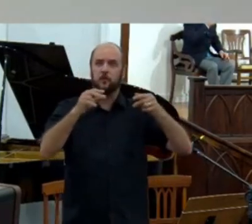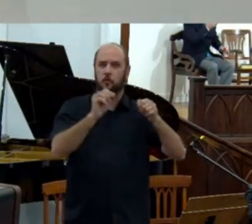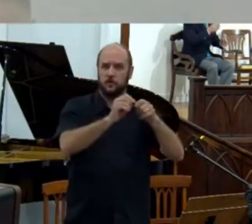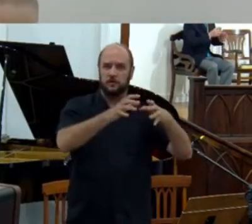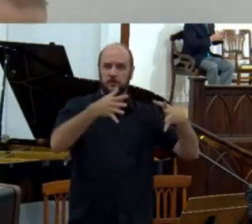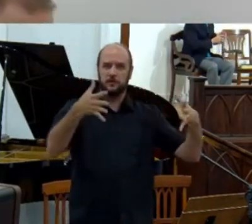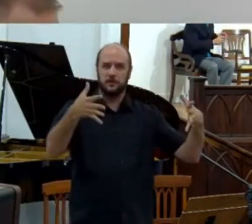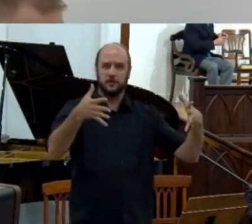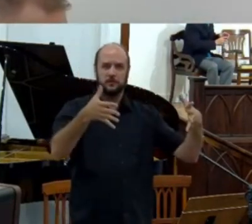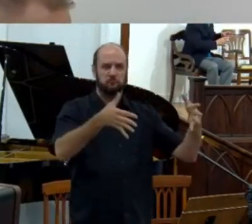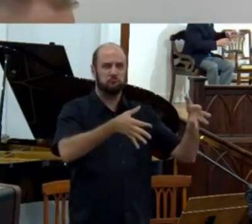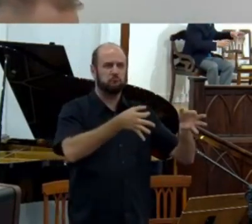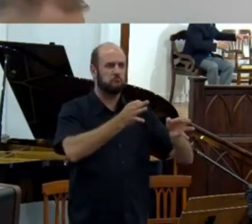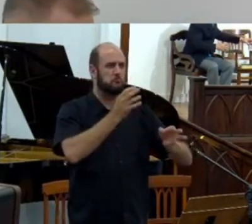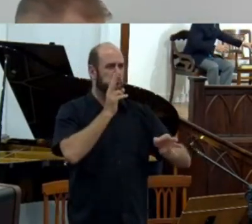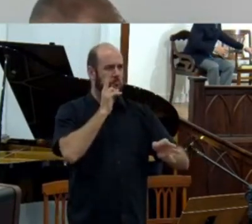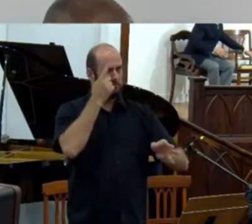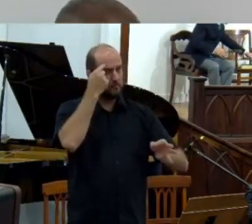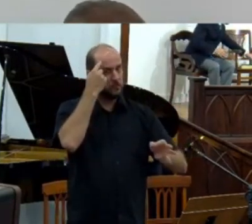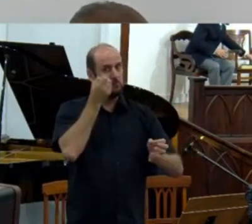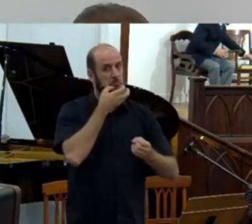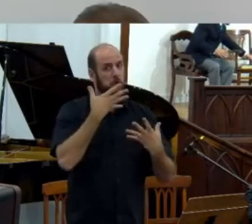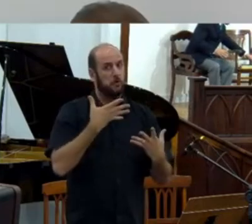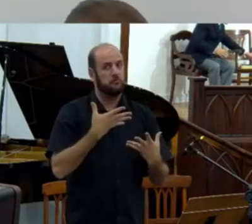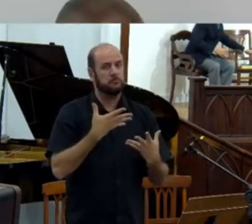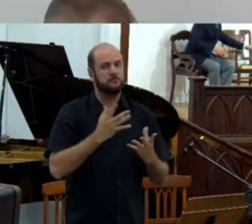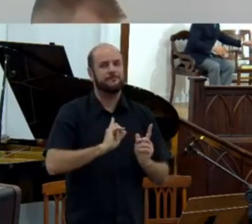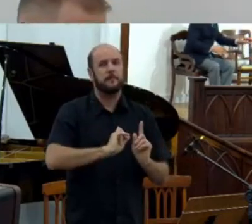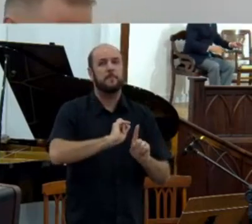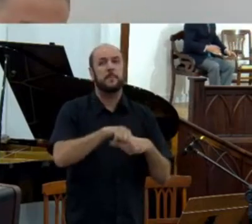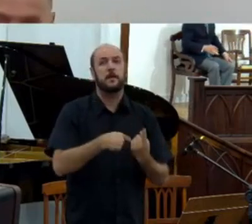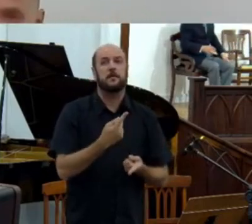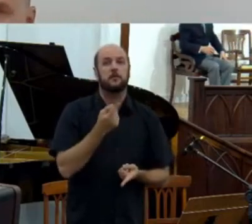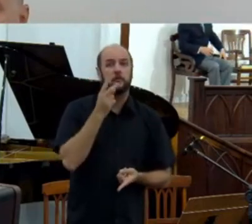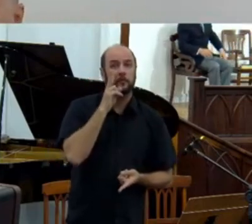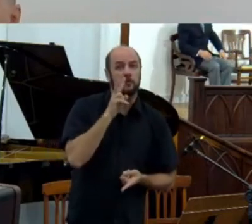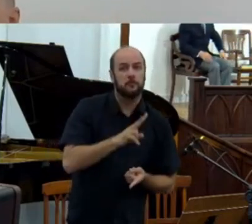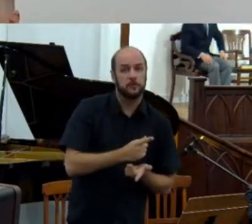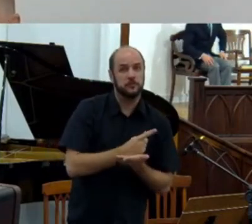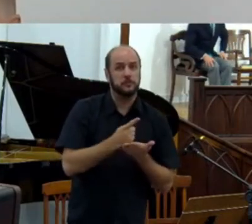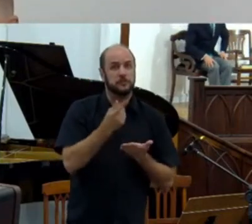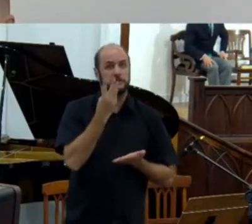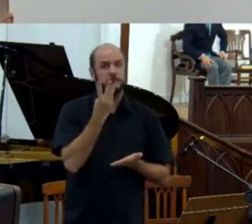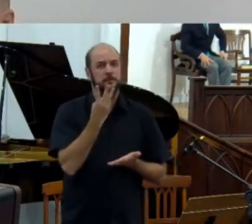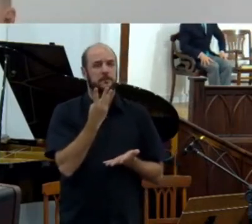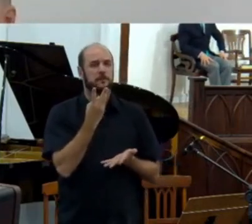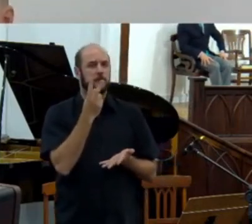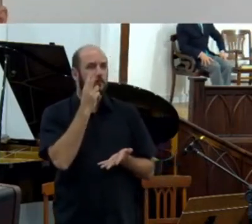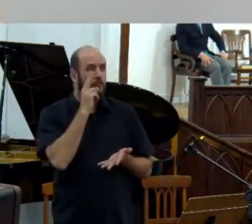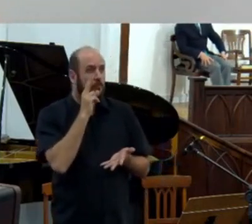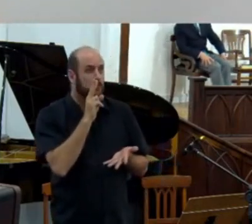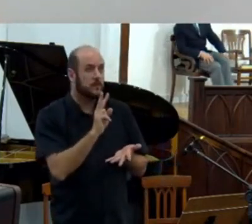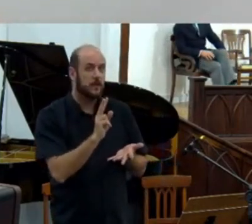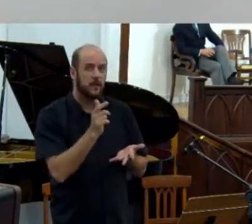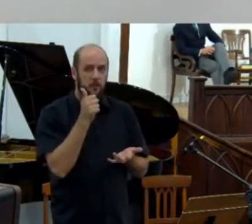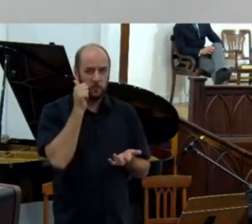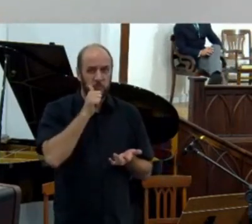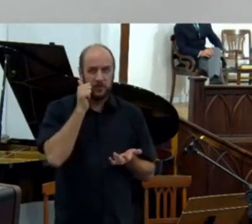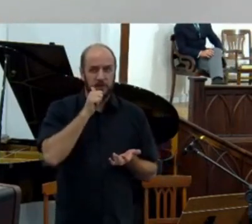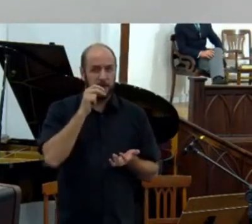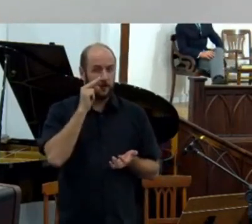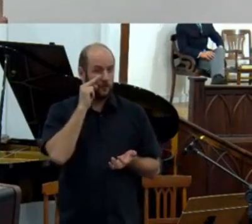fez e julgando-as como muito boas. Depois nós avançamos para Gênesis 3 e encontramos a